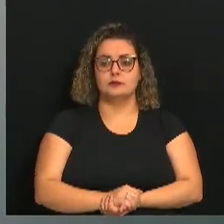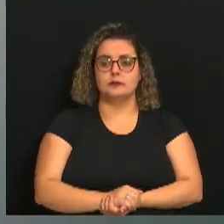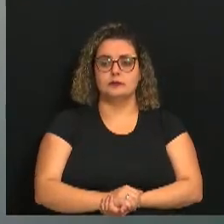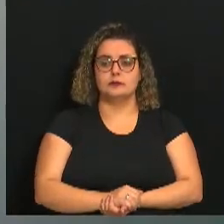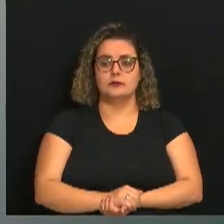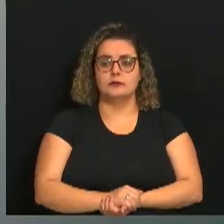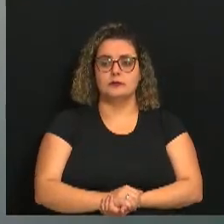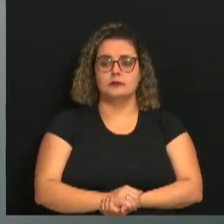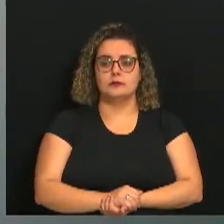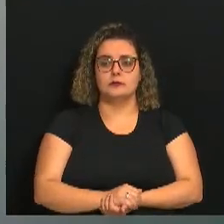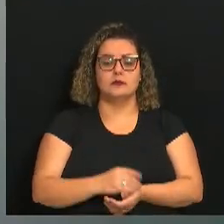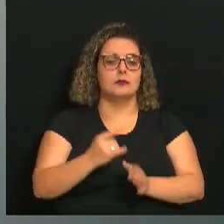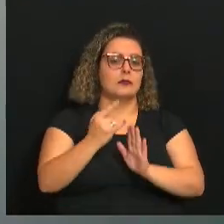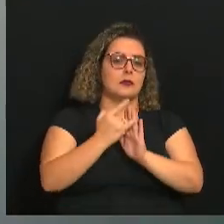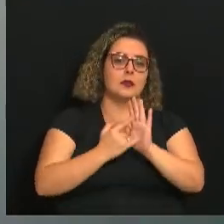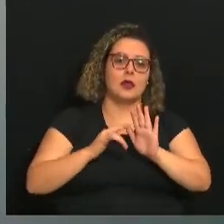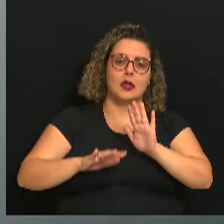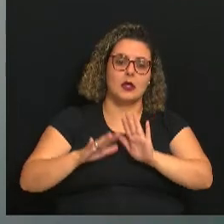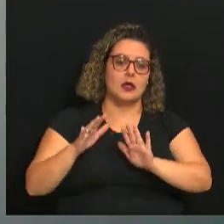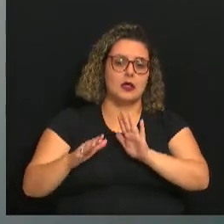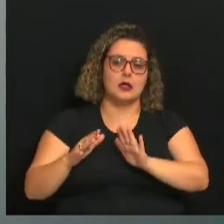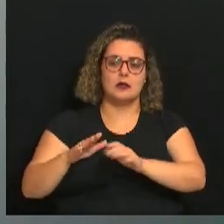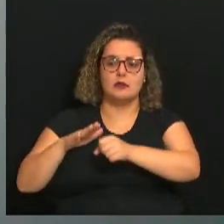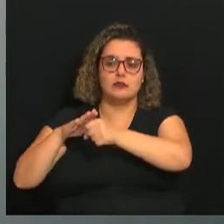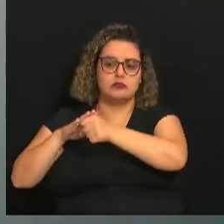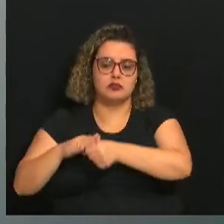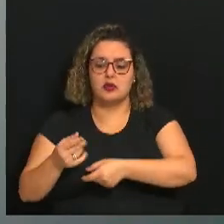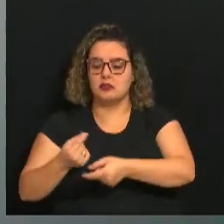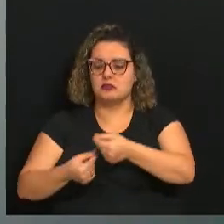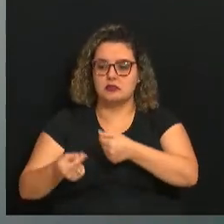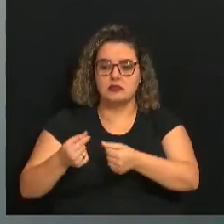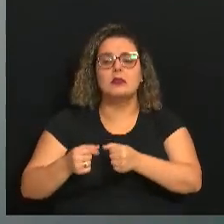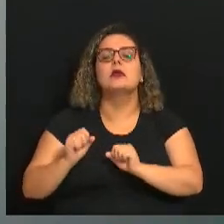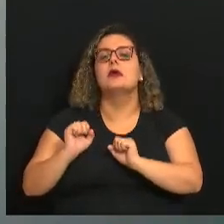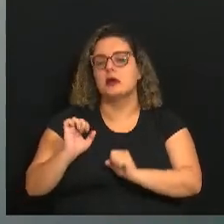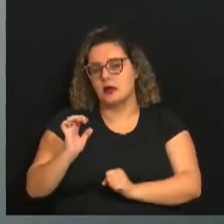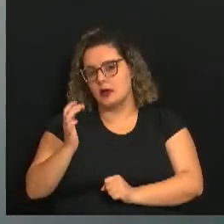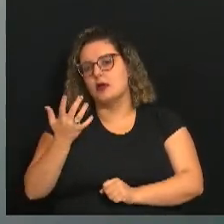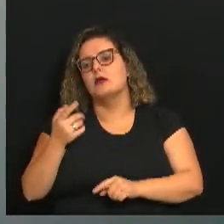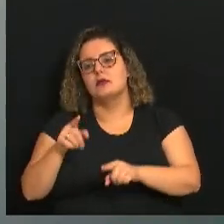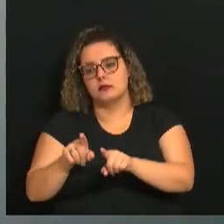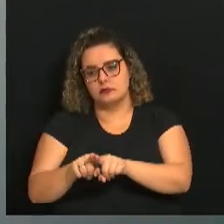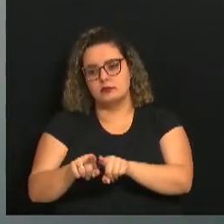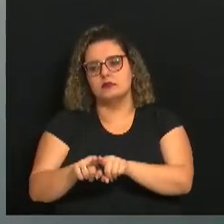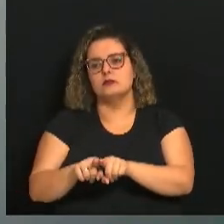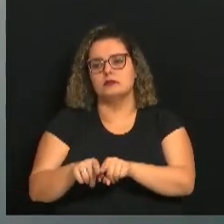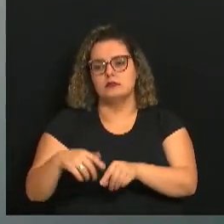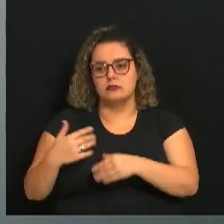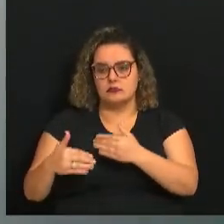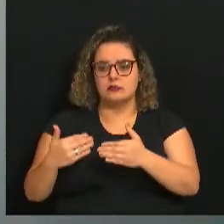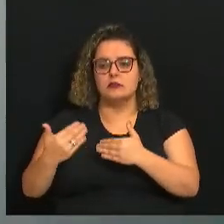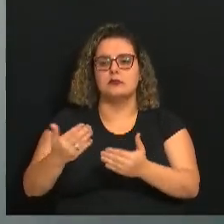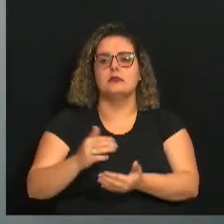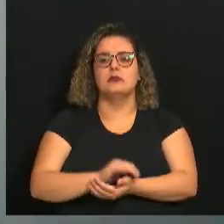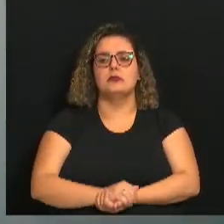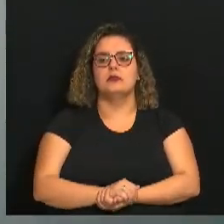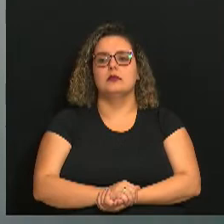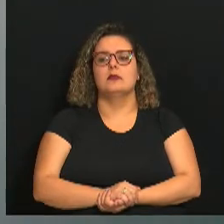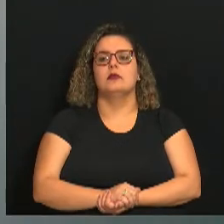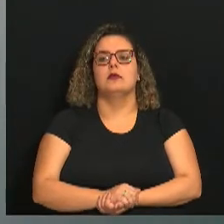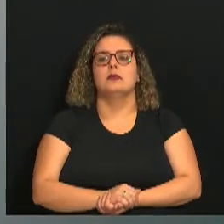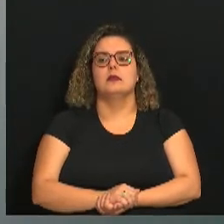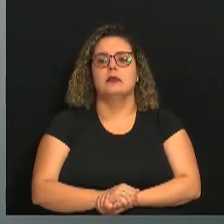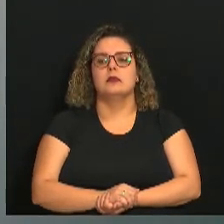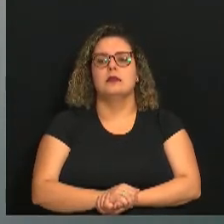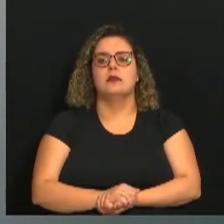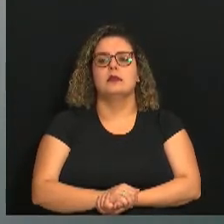punição pecuniária certamente ocorrerá, porque o serviço foi descontinuado naqueles dias, mas podemos sim,